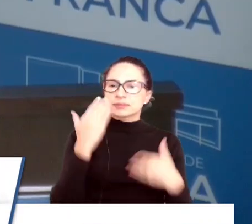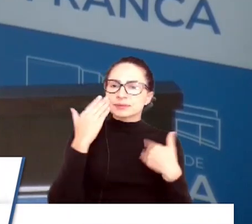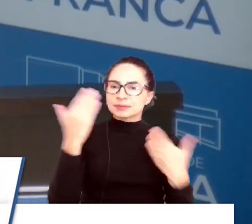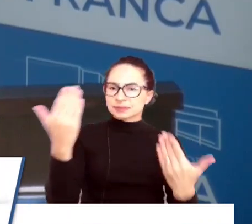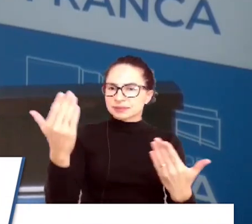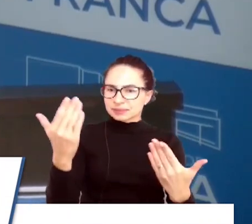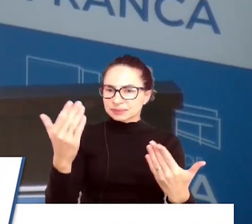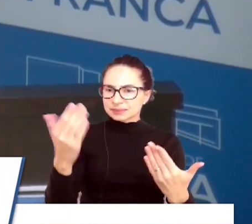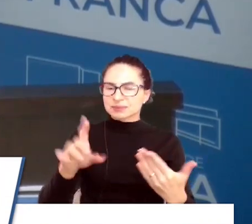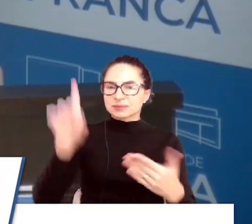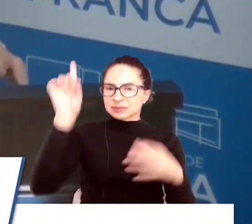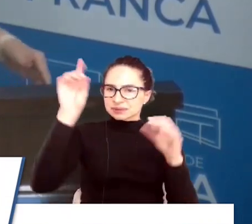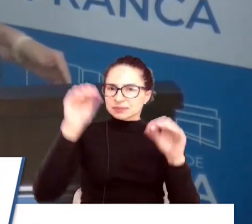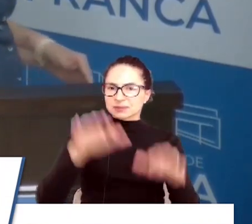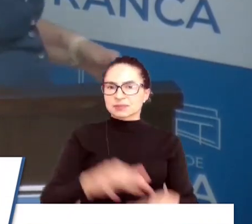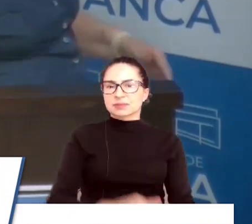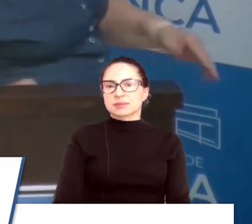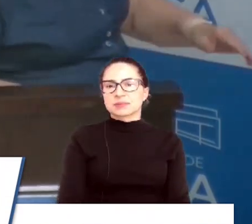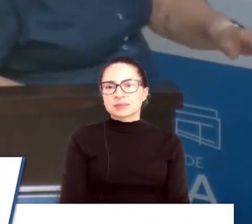Deus abençoe.